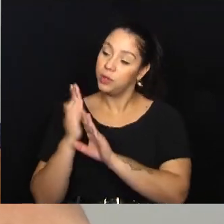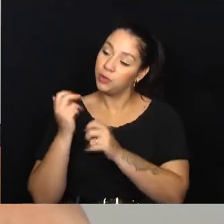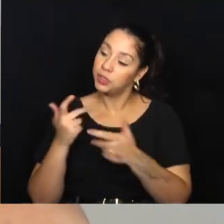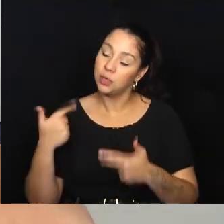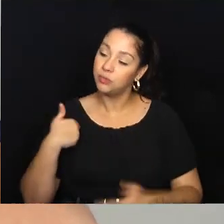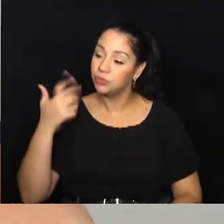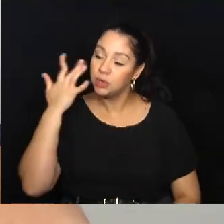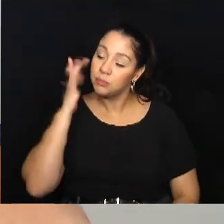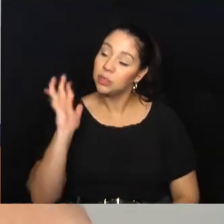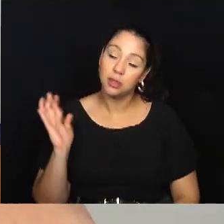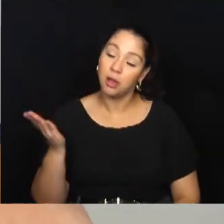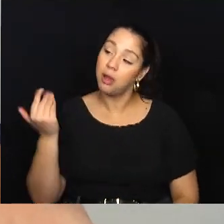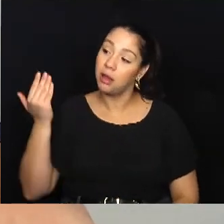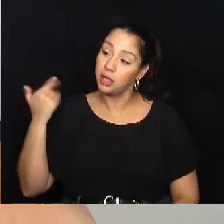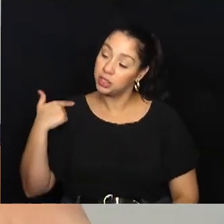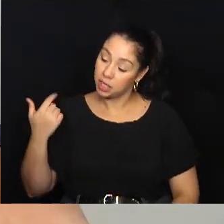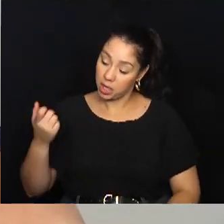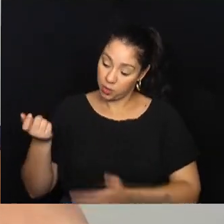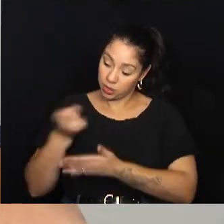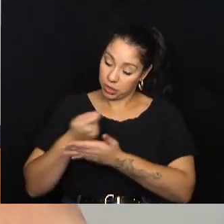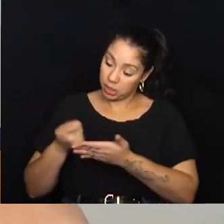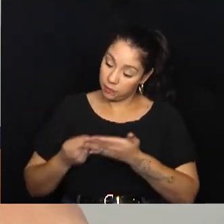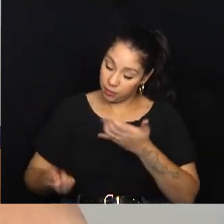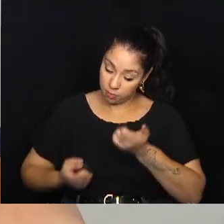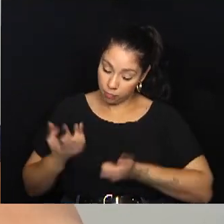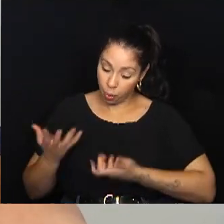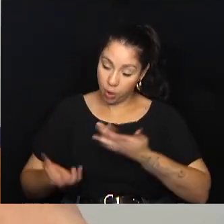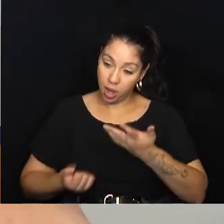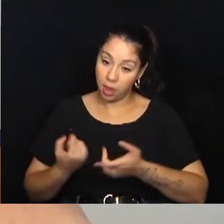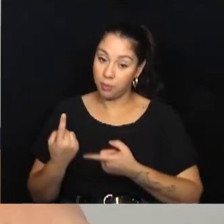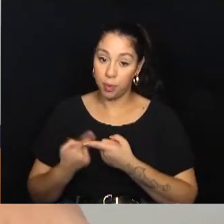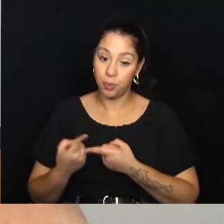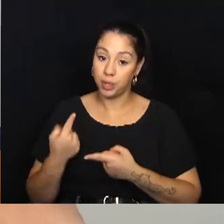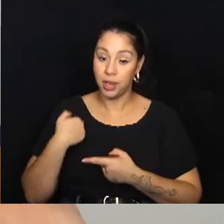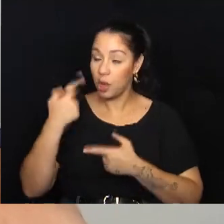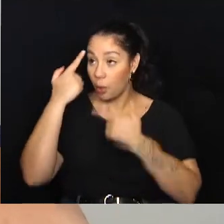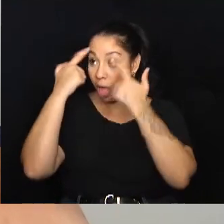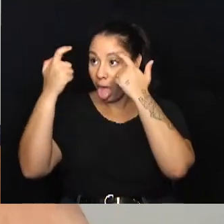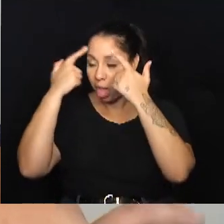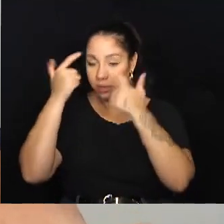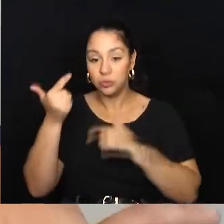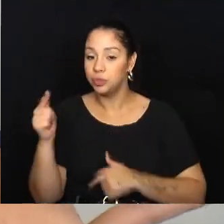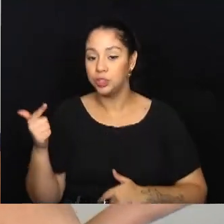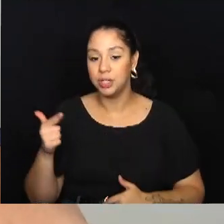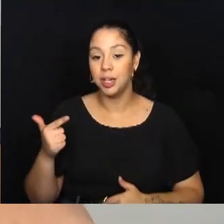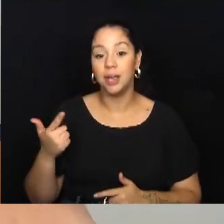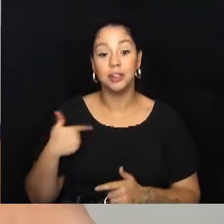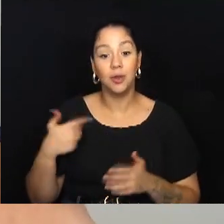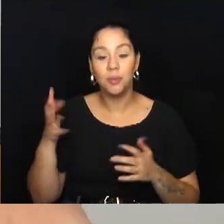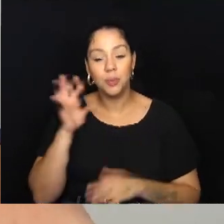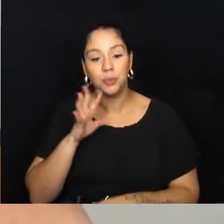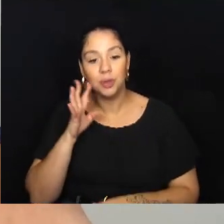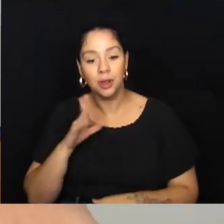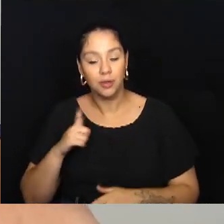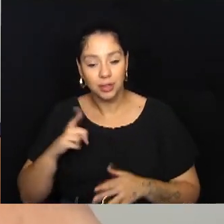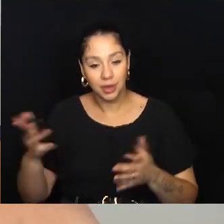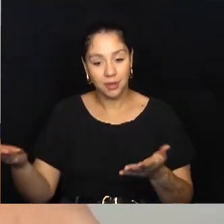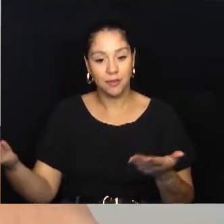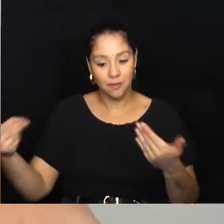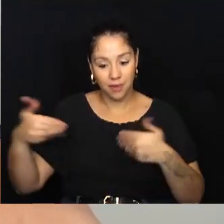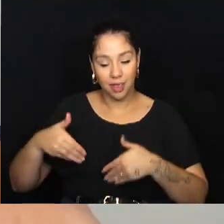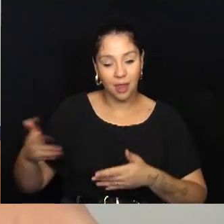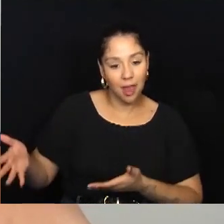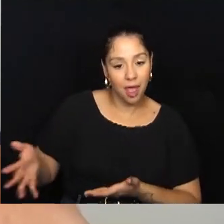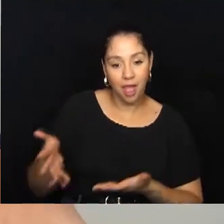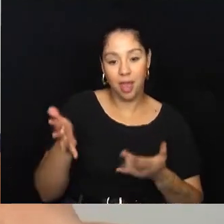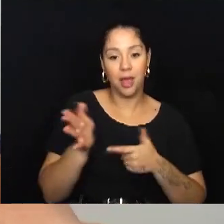eu descobri coisas que eu não sabia, eu consegui escrever poemas, que eu não tinha criatividade de fazer. Foi muito legal